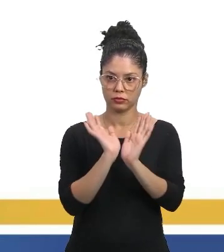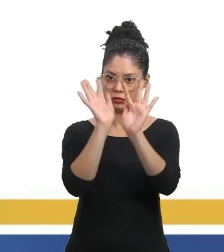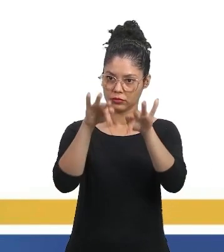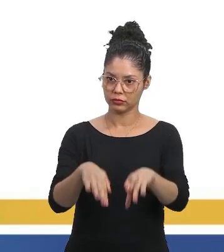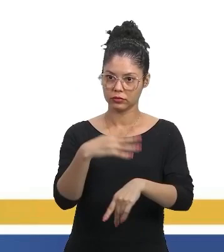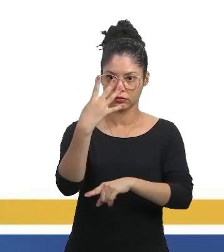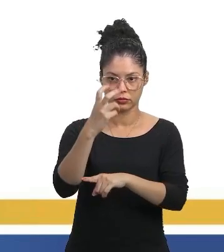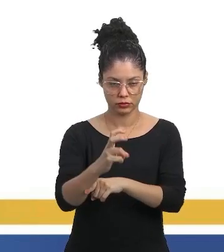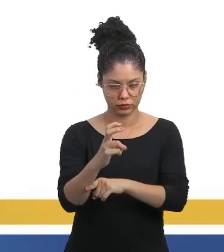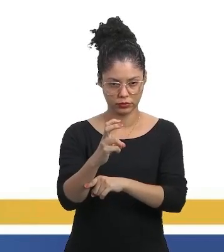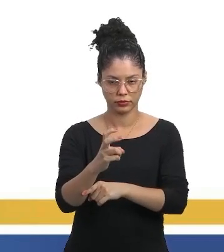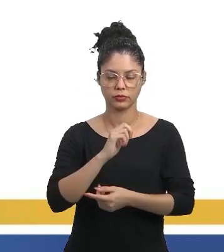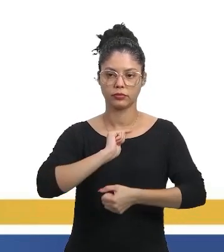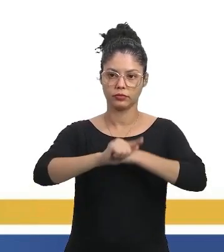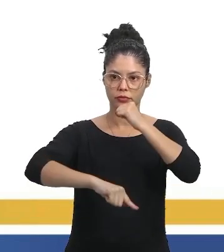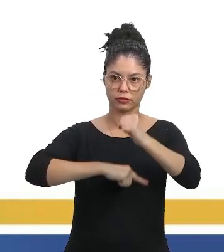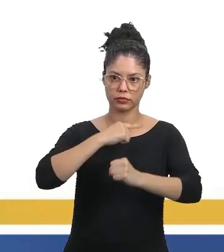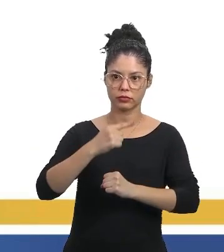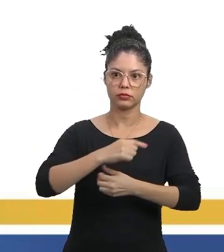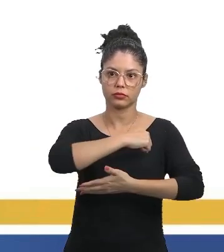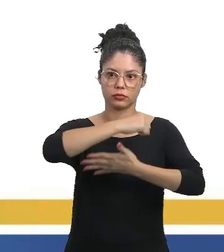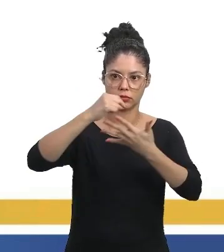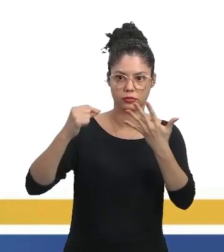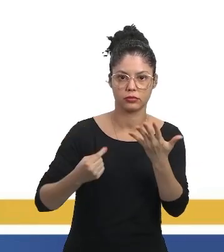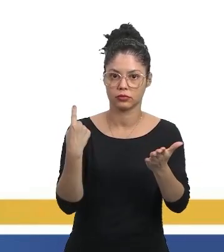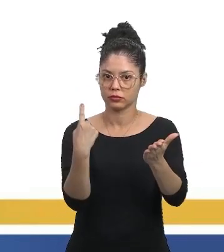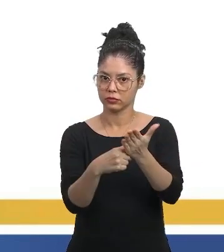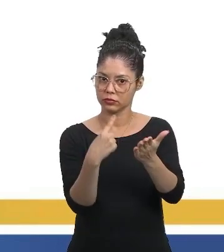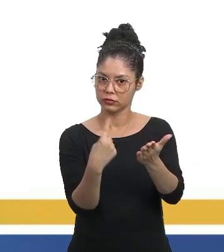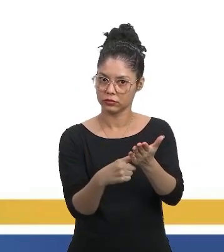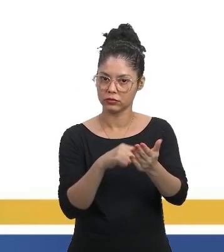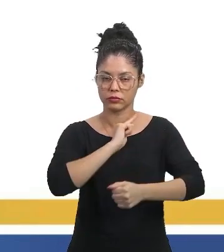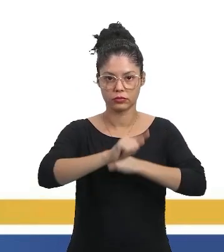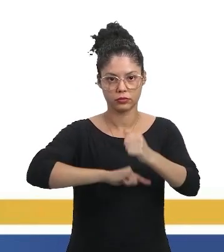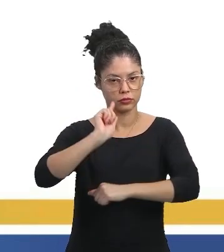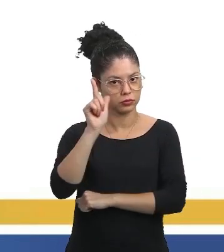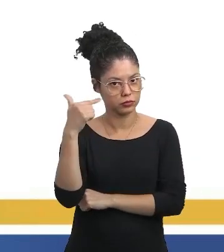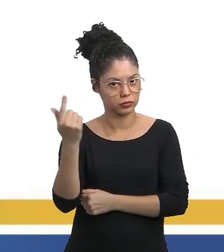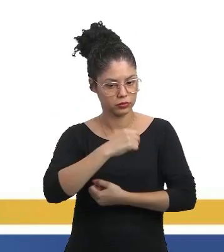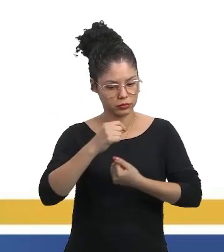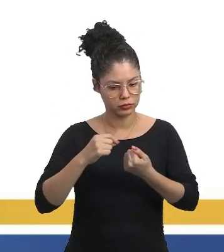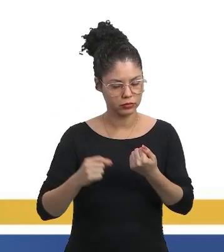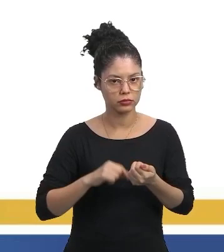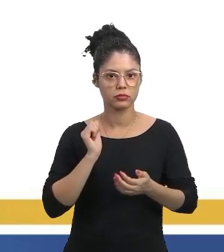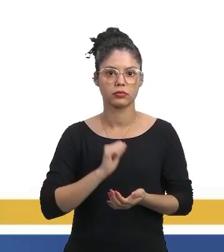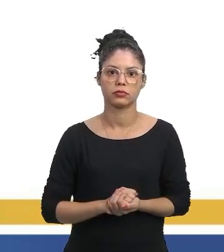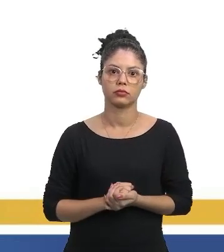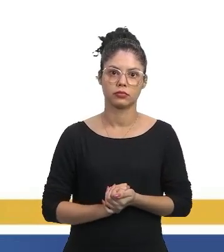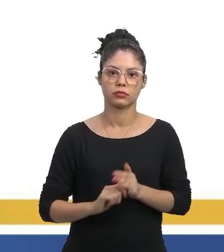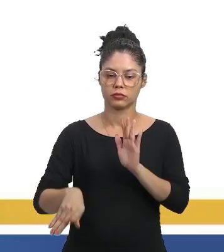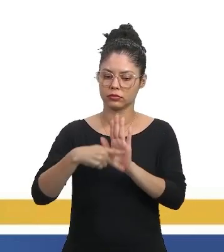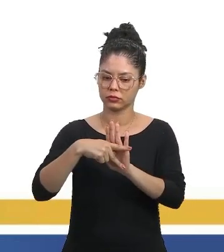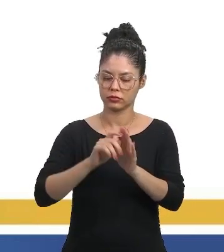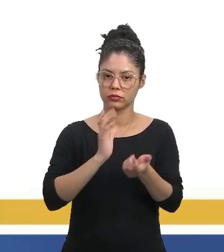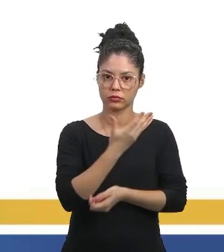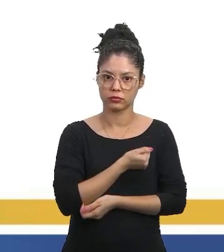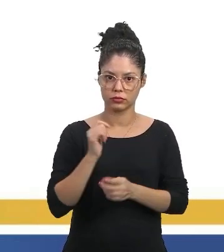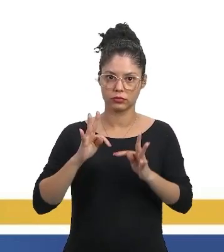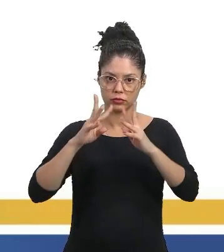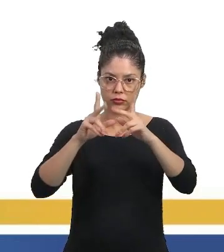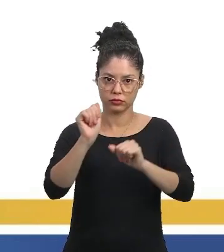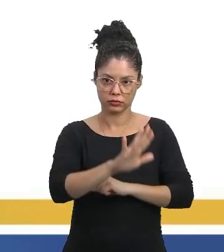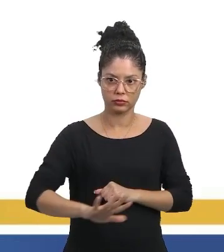fim, átomos de elementos combinam com átomos de outros elementos. em proporções de números